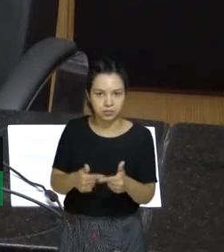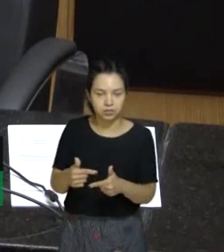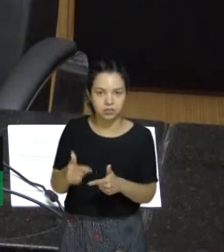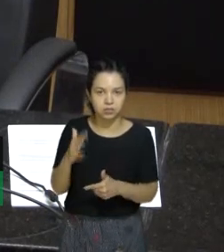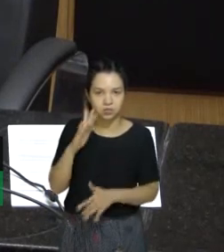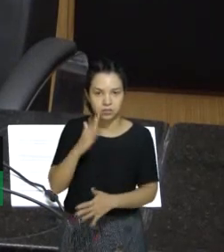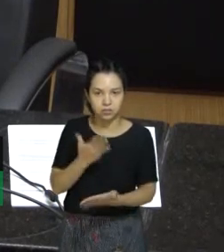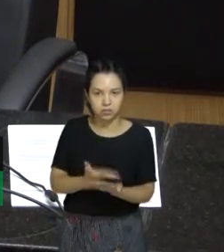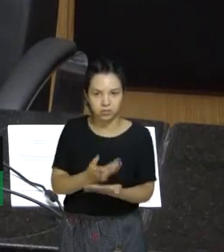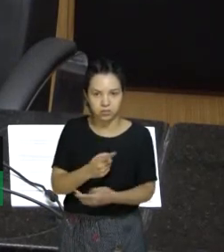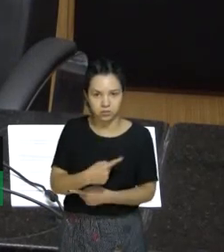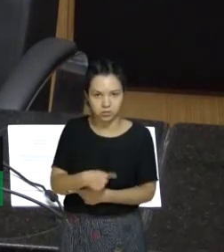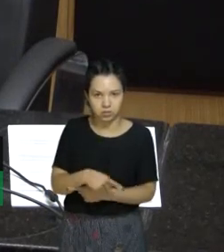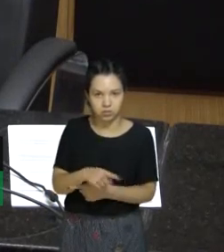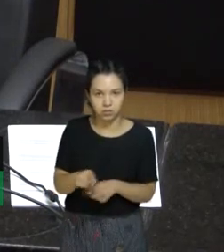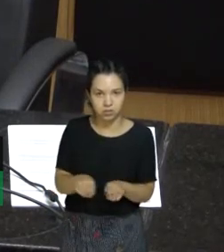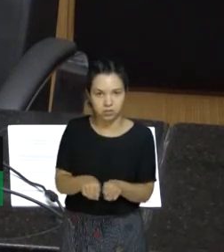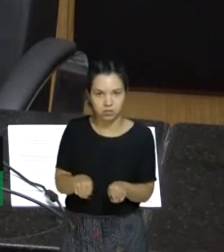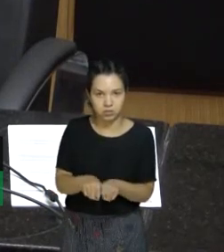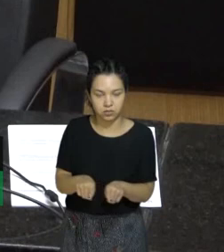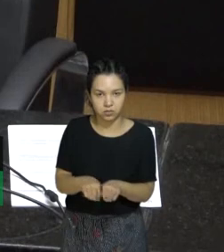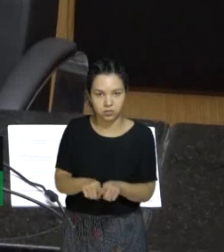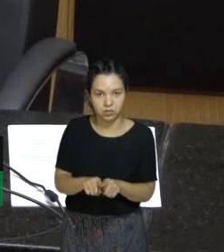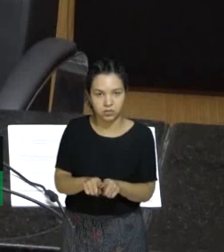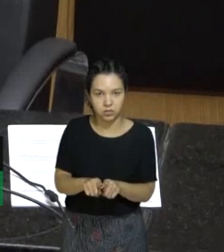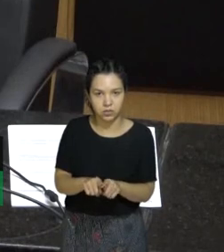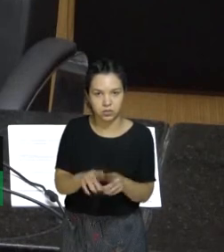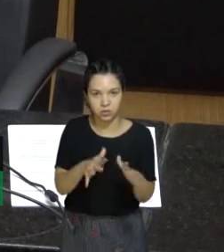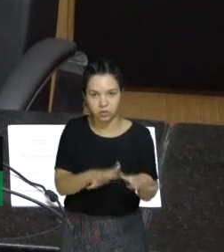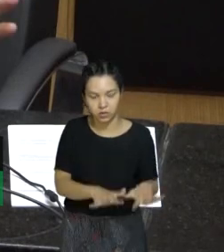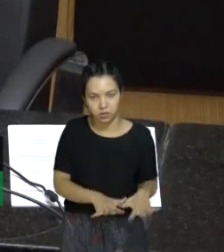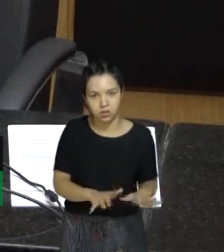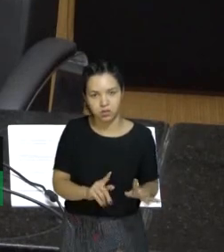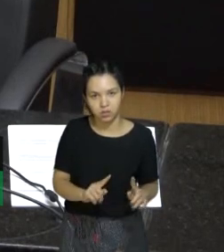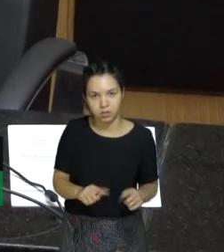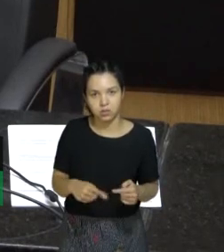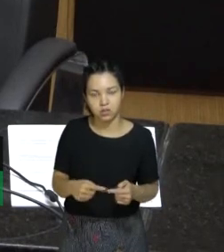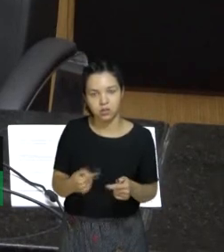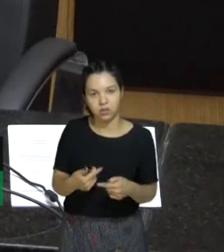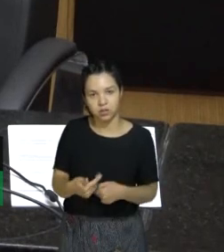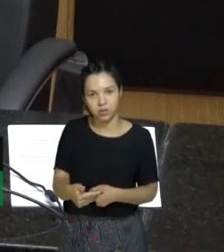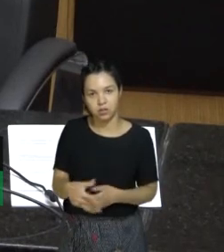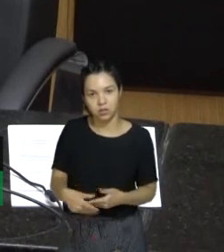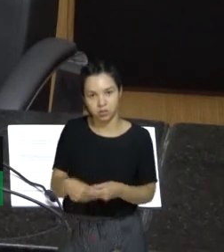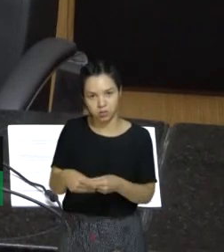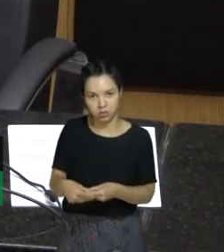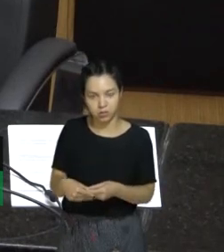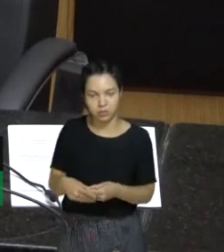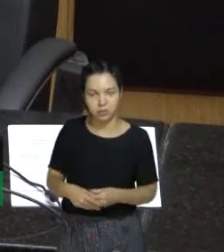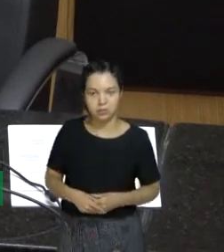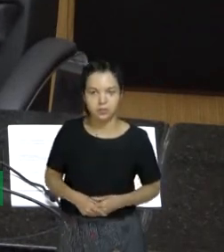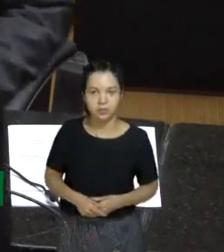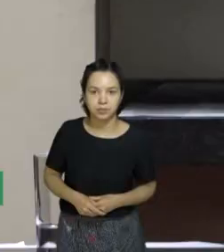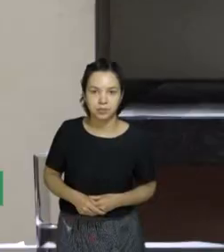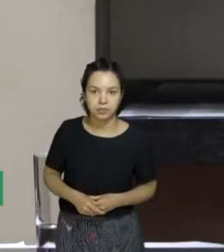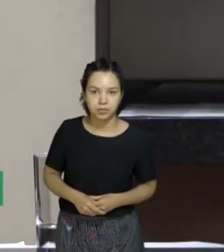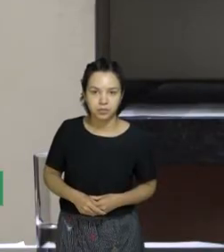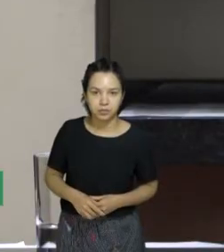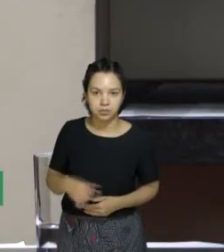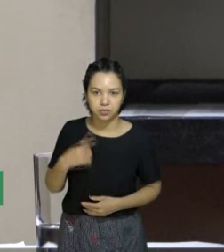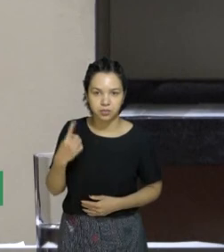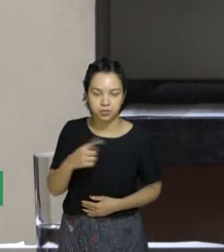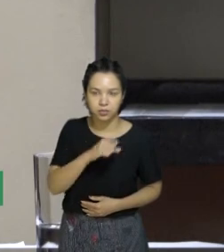também vai superar mais esse desastre climático que aconteceu. Meus cumprimentos aí pelo teu depoimento. Palavra, deputado